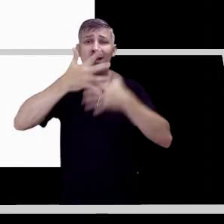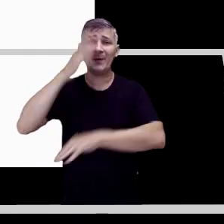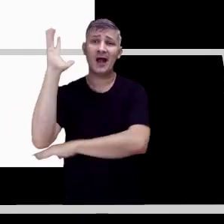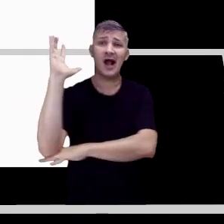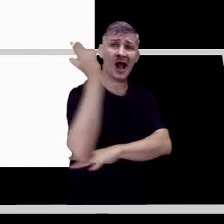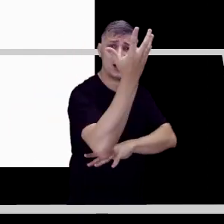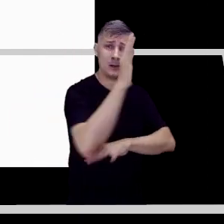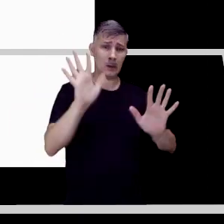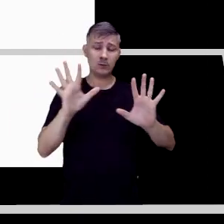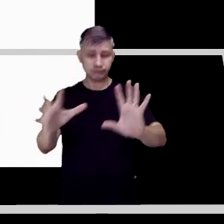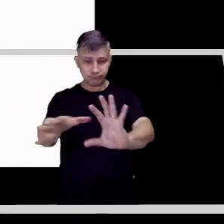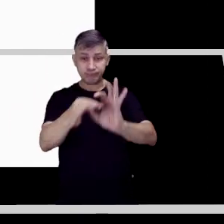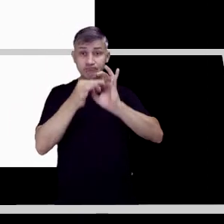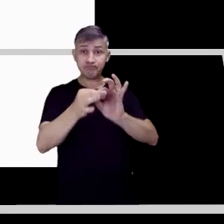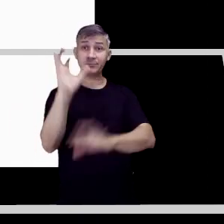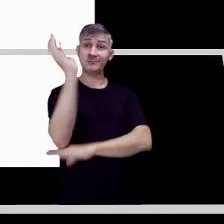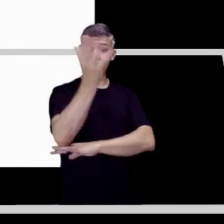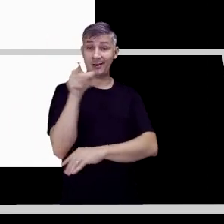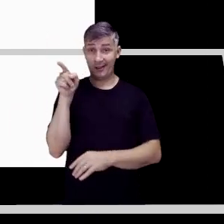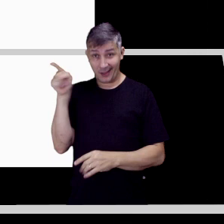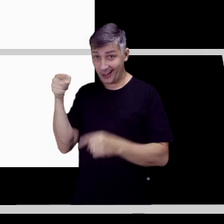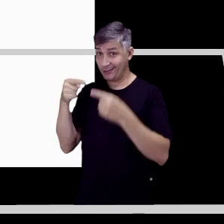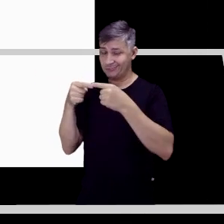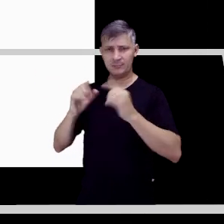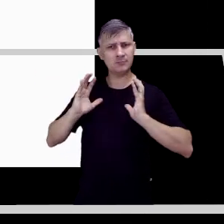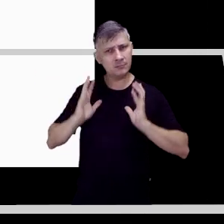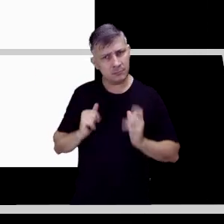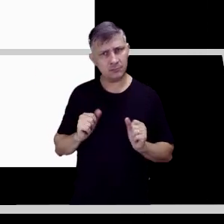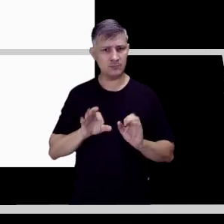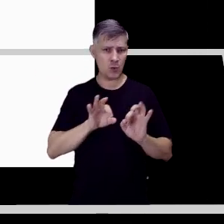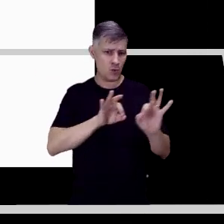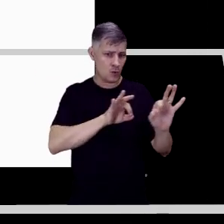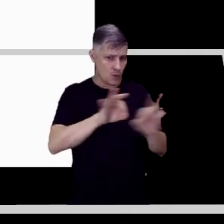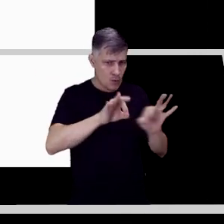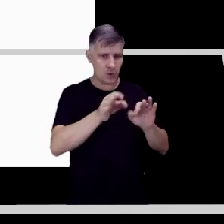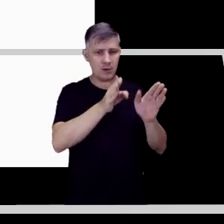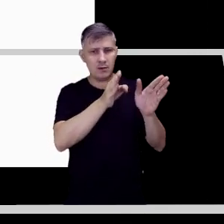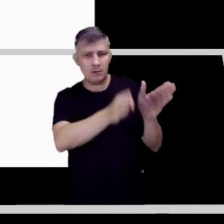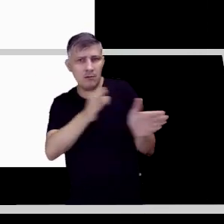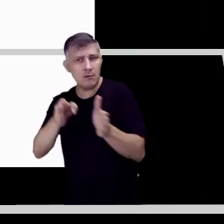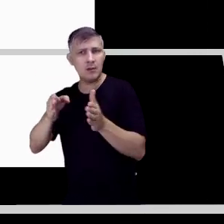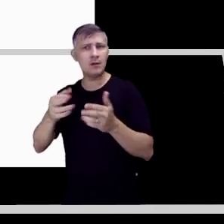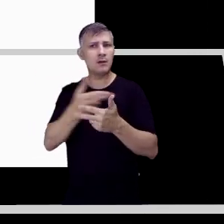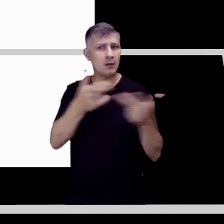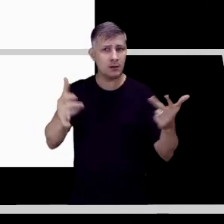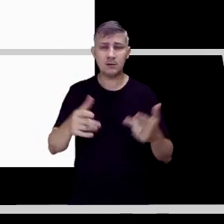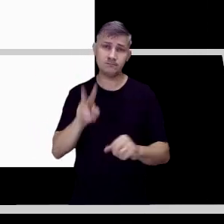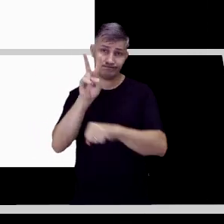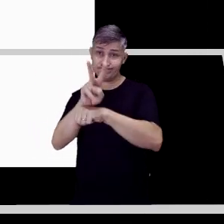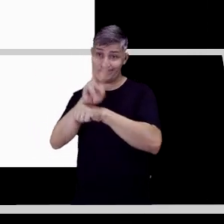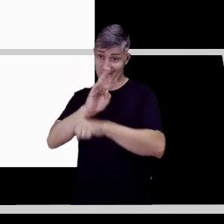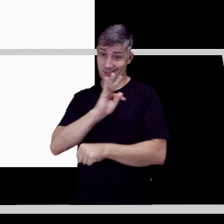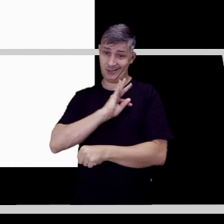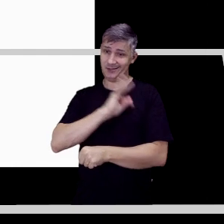possível com a natureza, ou machuca o mínimo possível a natureza. E a pré-fabricação, pela sua limpeza, organização